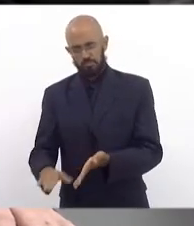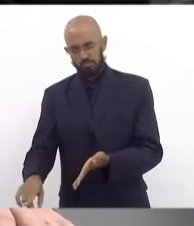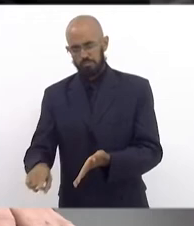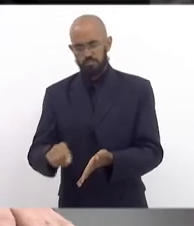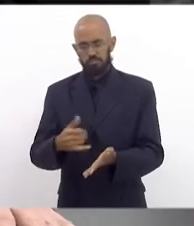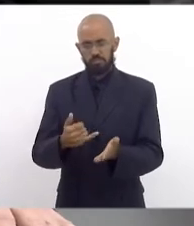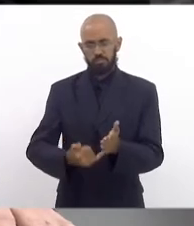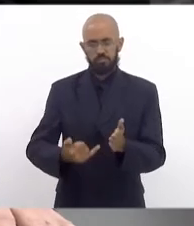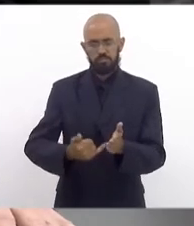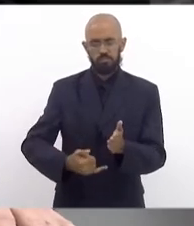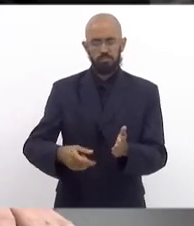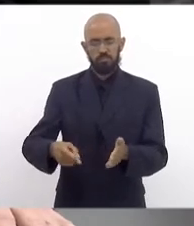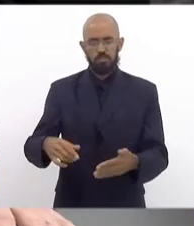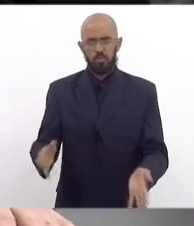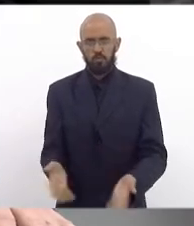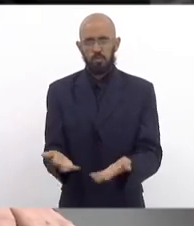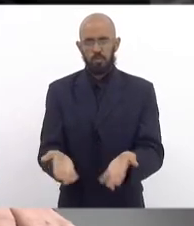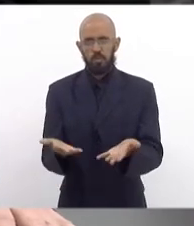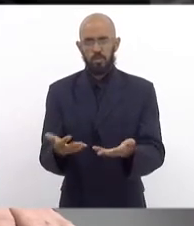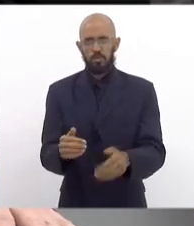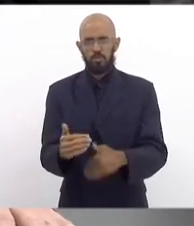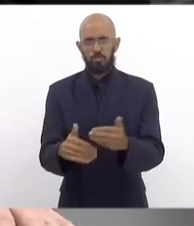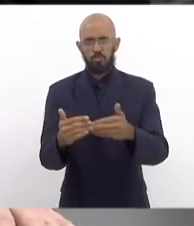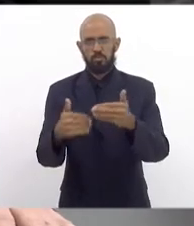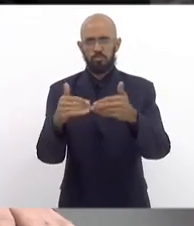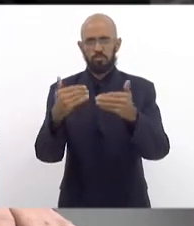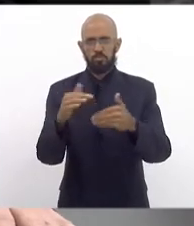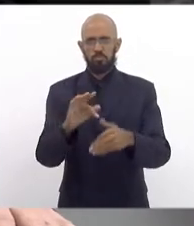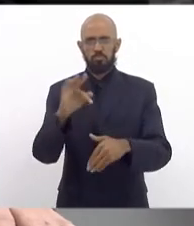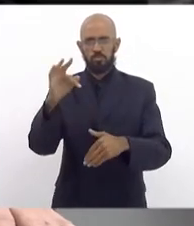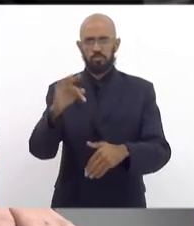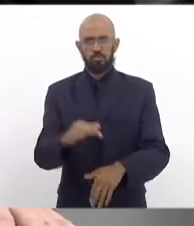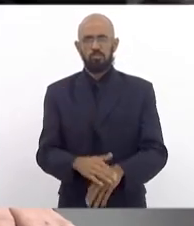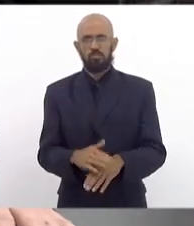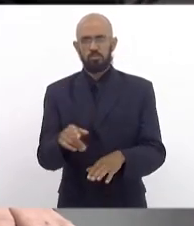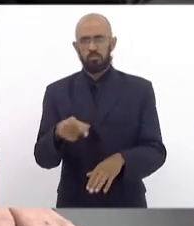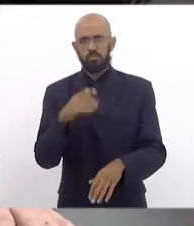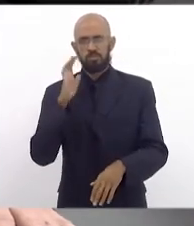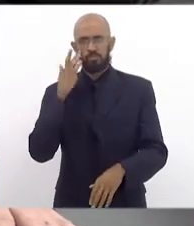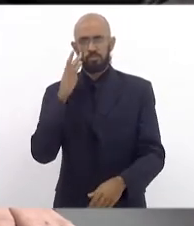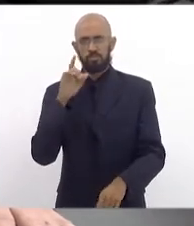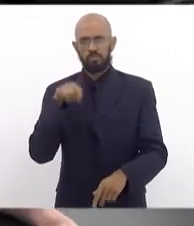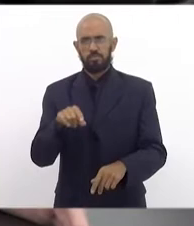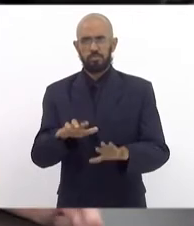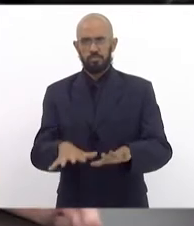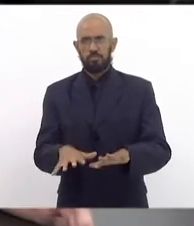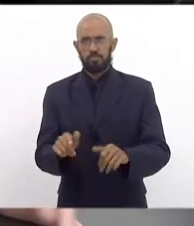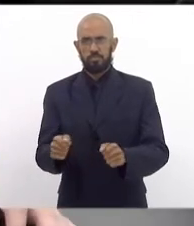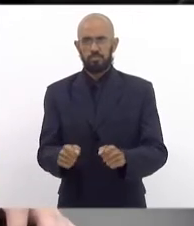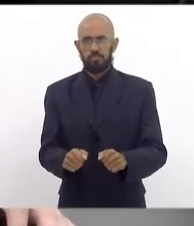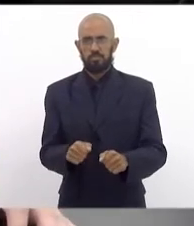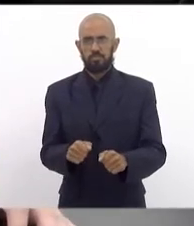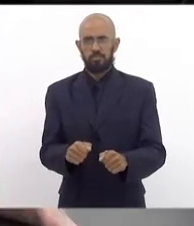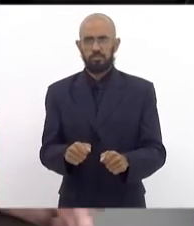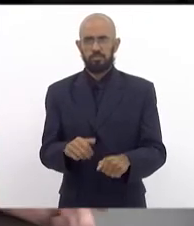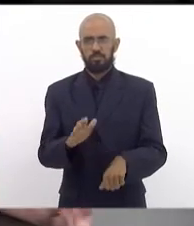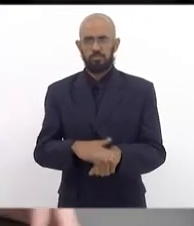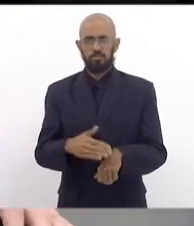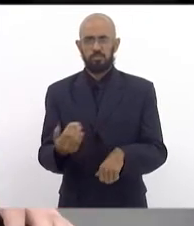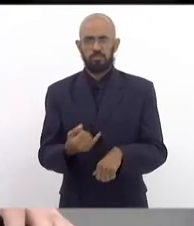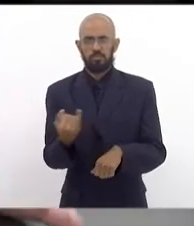E aí para fomentar um crescimento futuro hoje é o grande ponto dos estúdios e